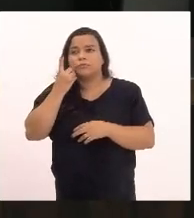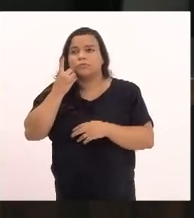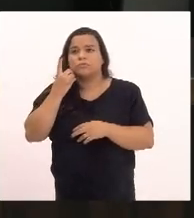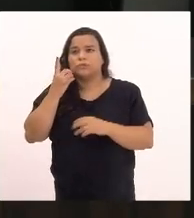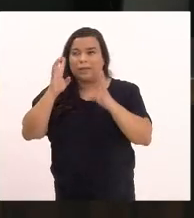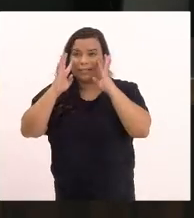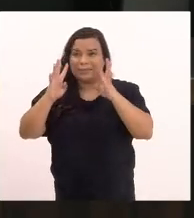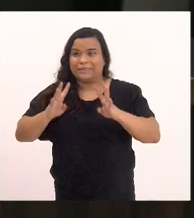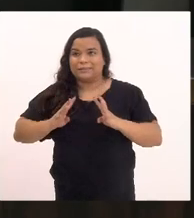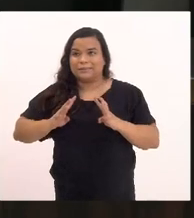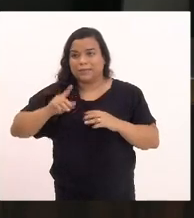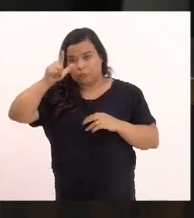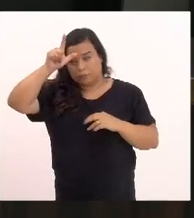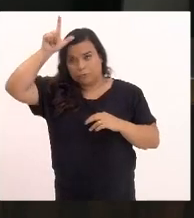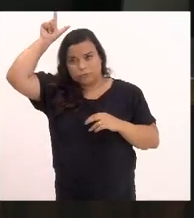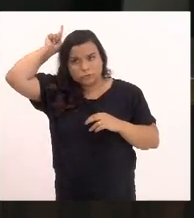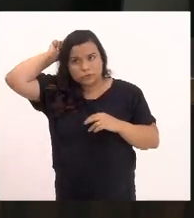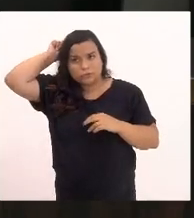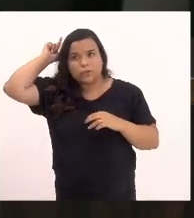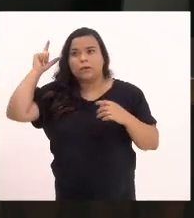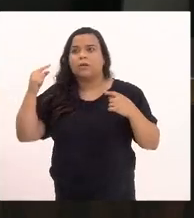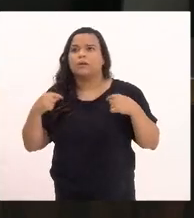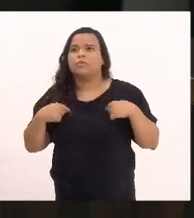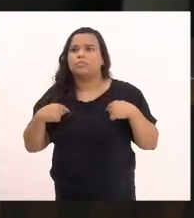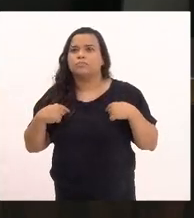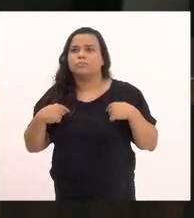Luiz. Eu,